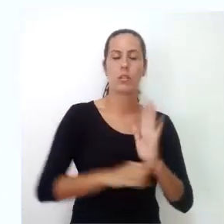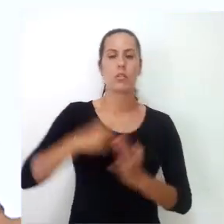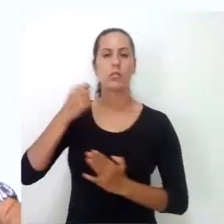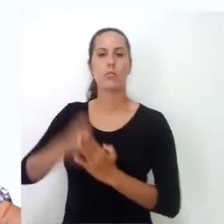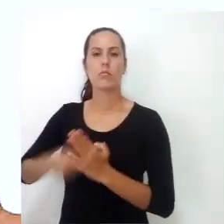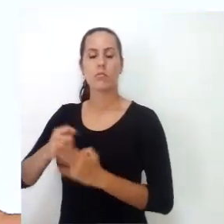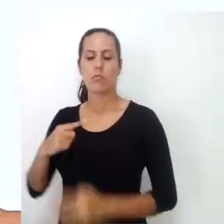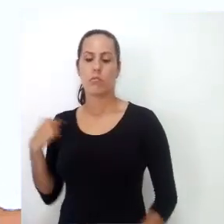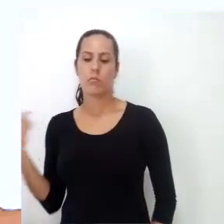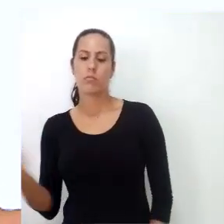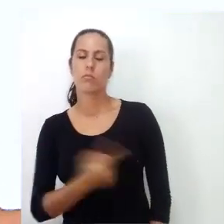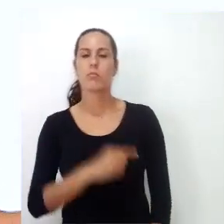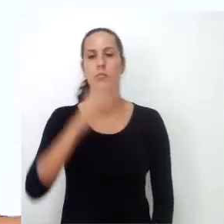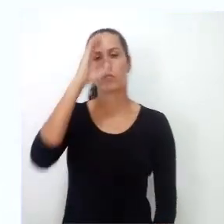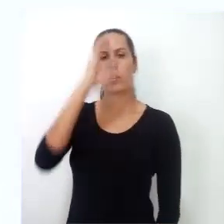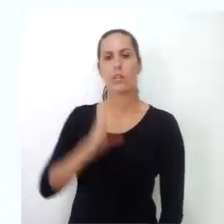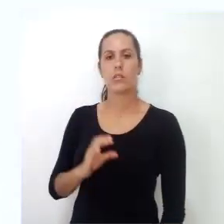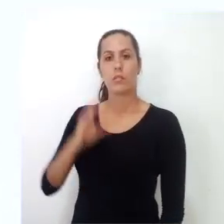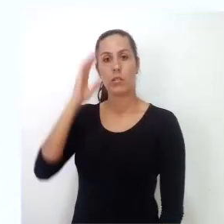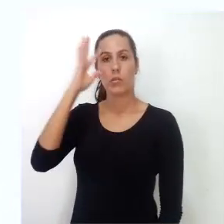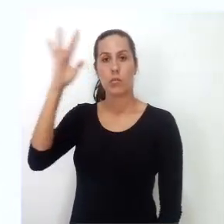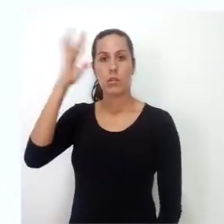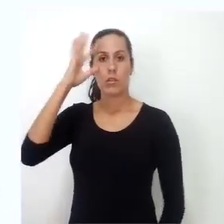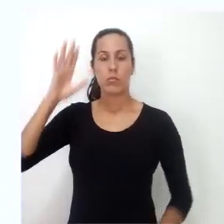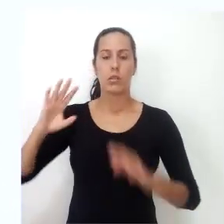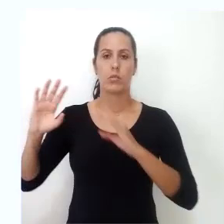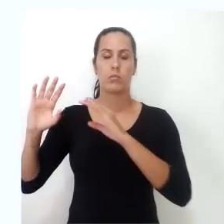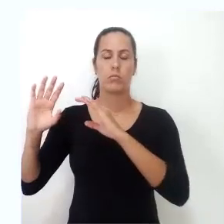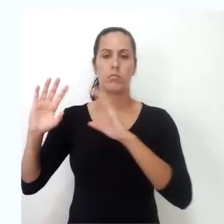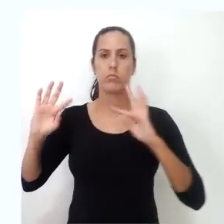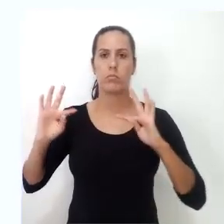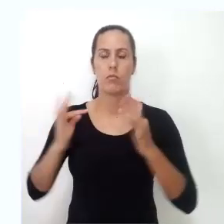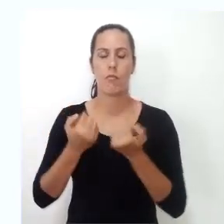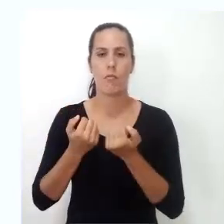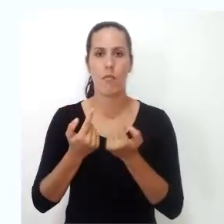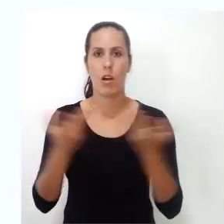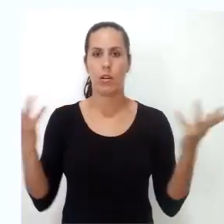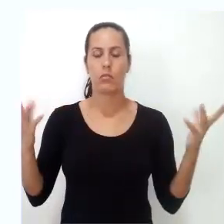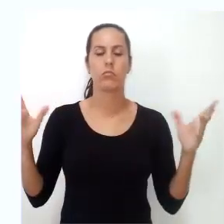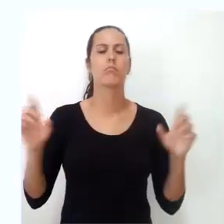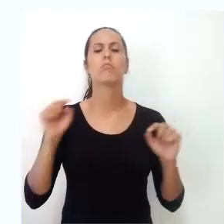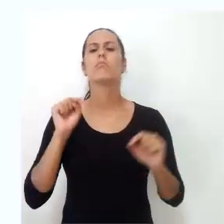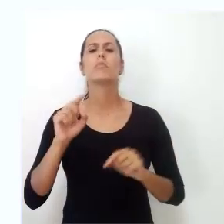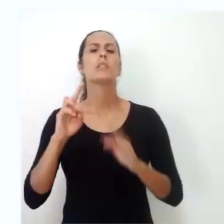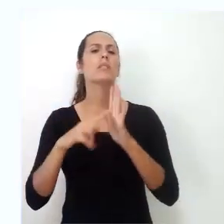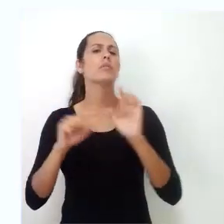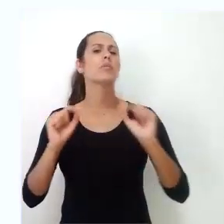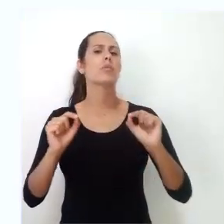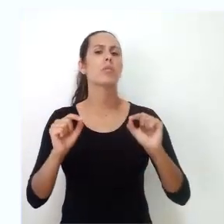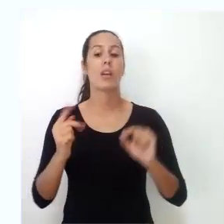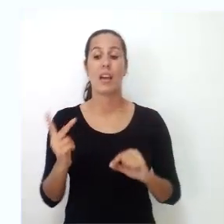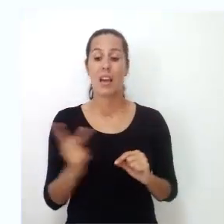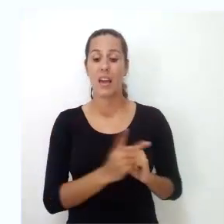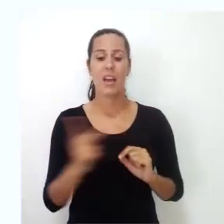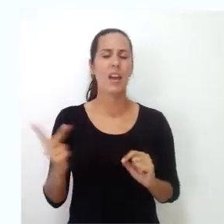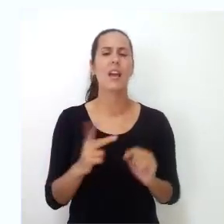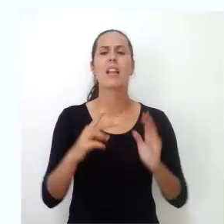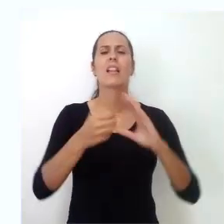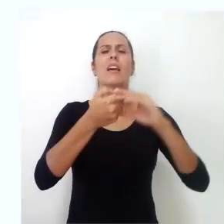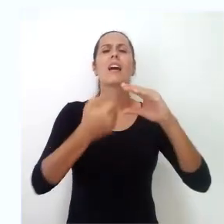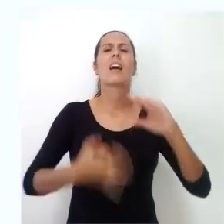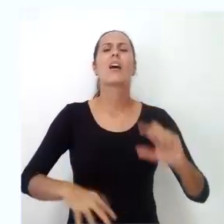cidadão, pluralidade de pensamento. Então, esses textos são textos de natureza, o quê? Repito,